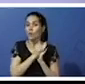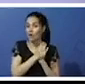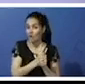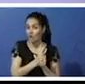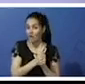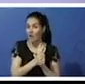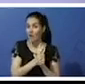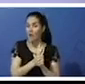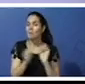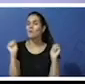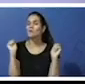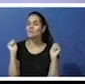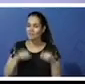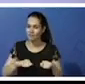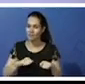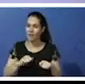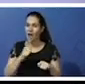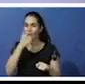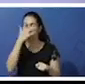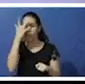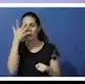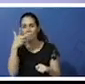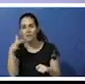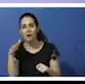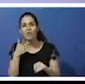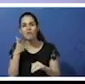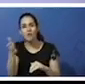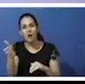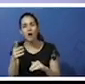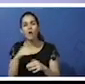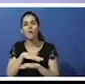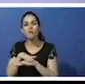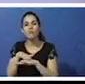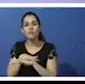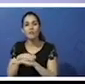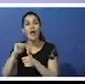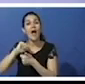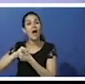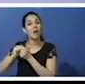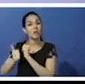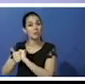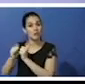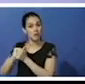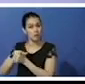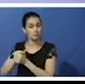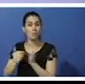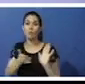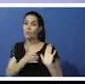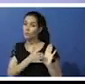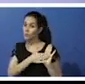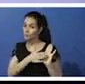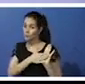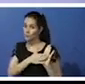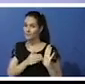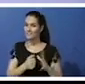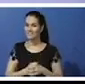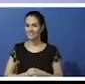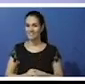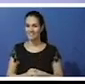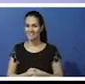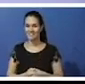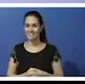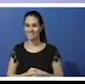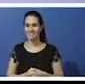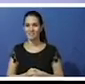possivelmente a gente iria à sala, conversar com o professor e faria essa sugestão. Tudo aqui é sugestão,